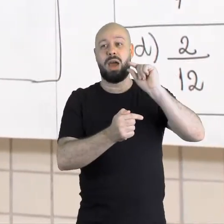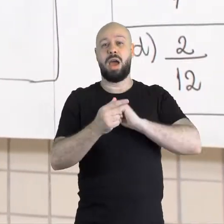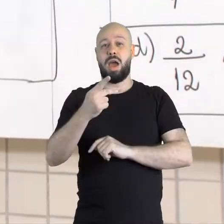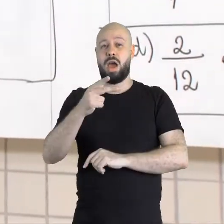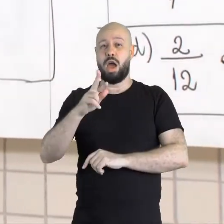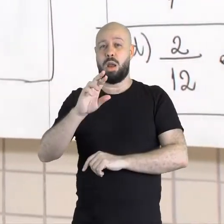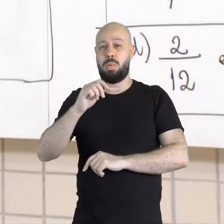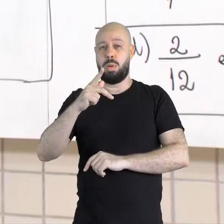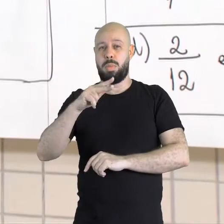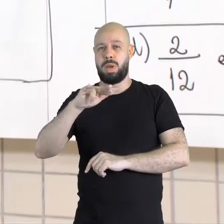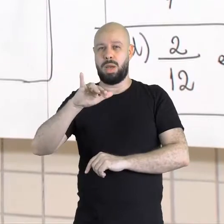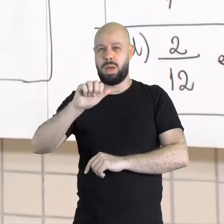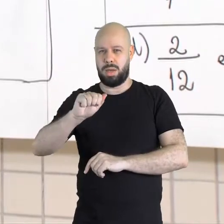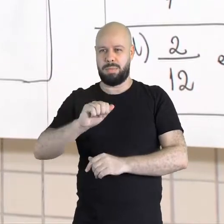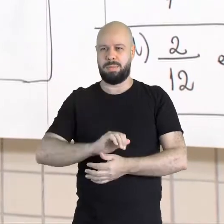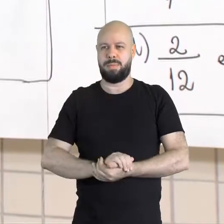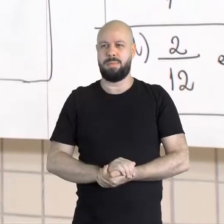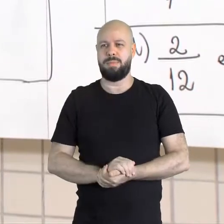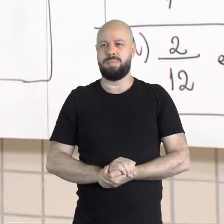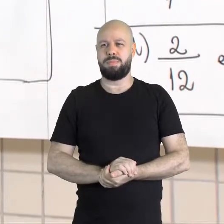própria.